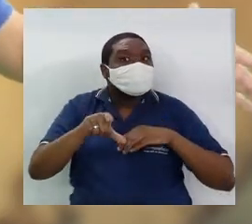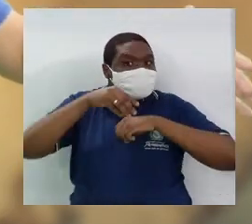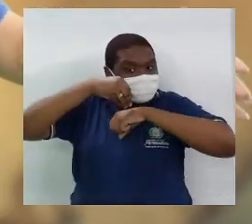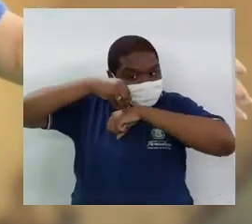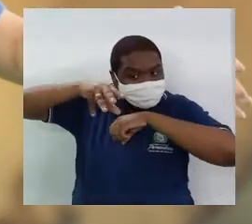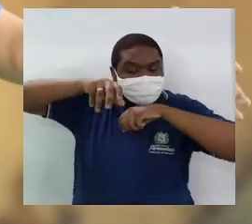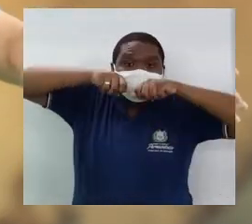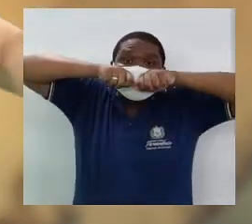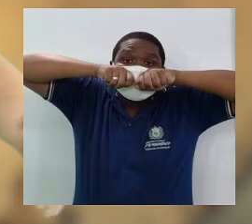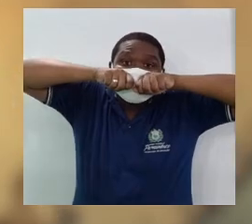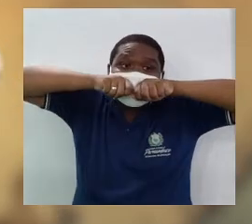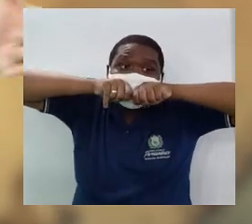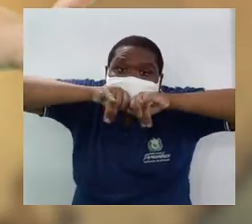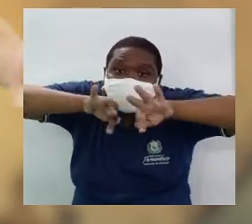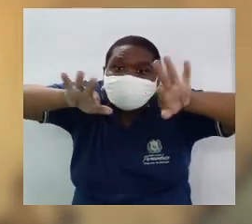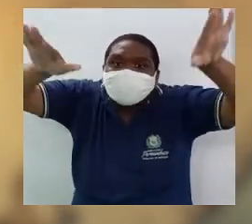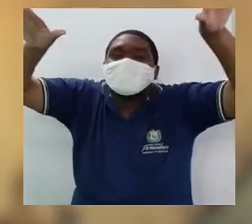propagar